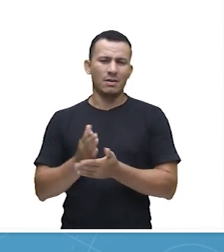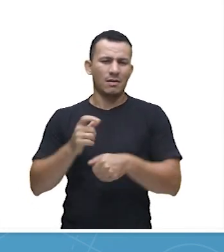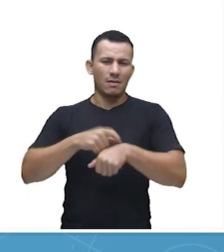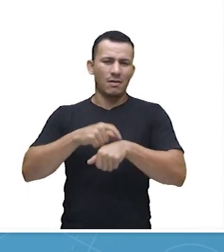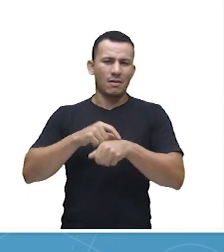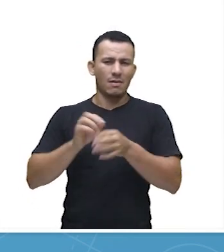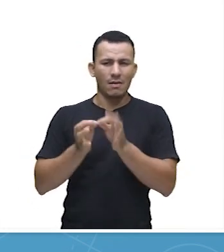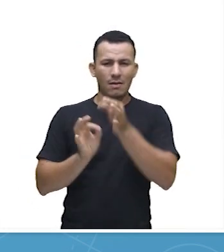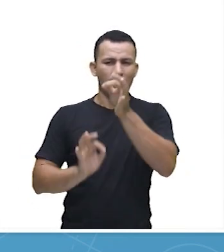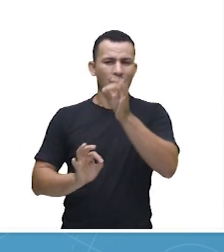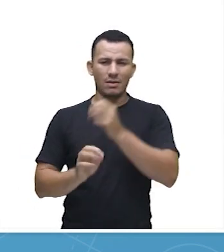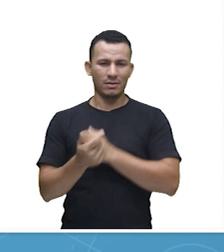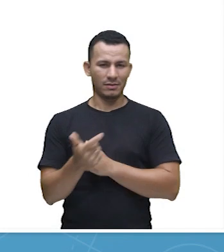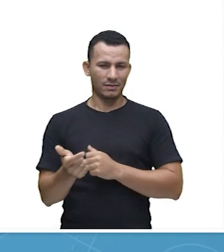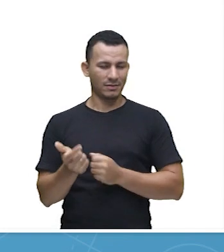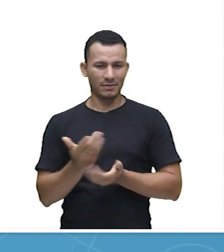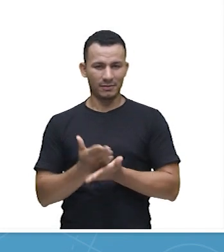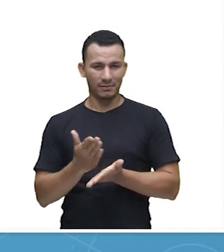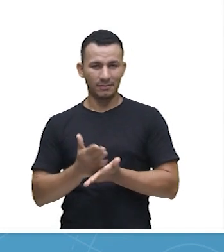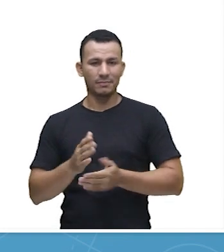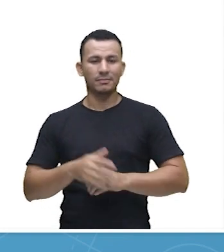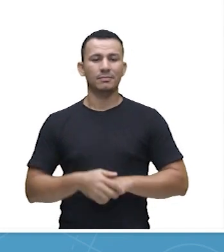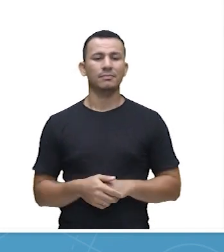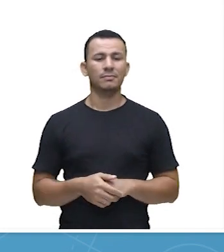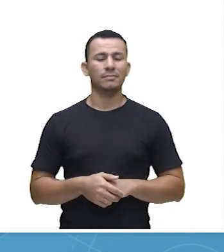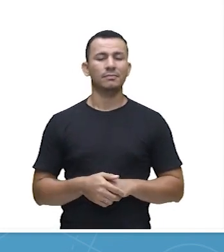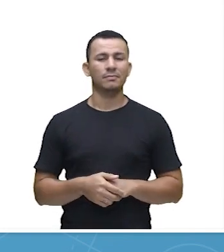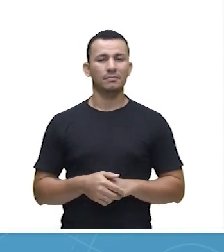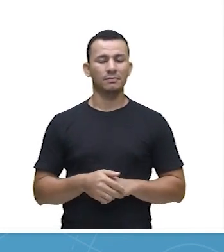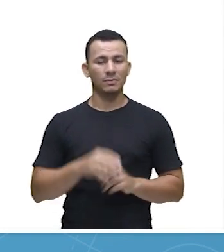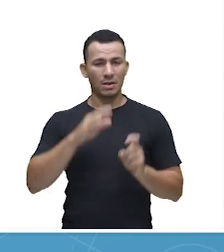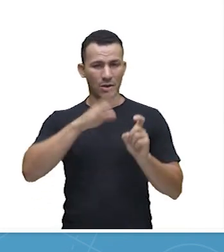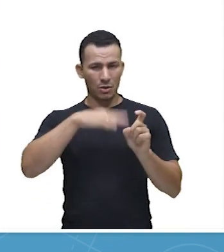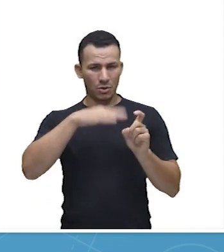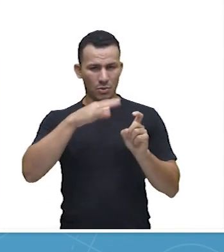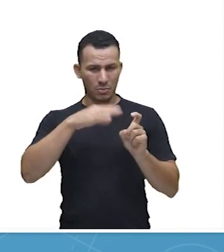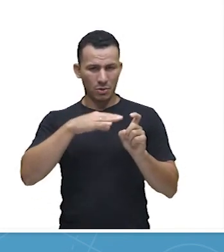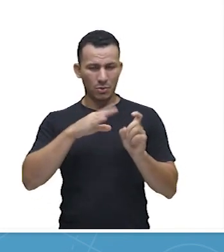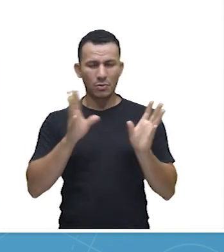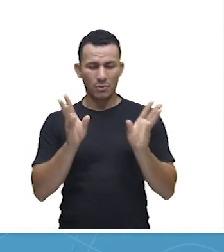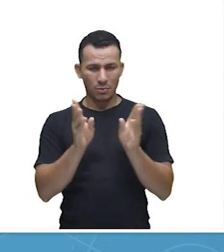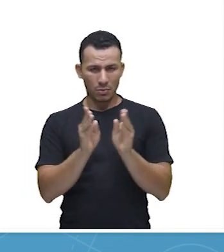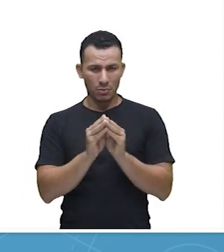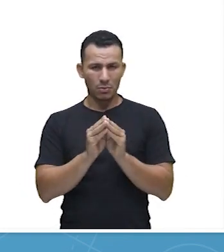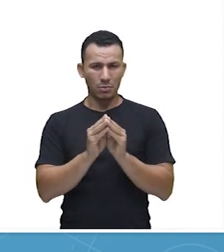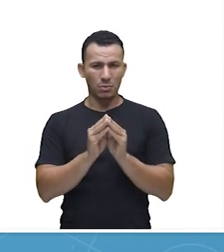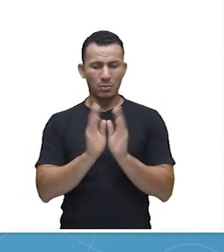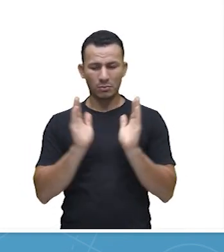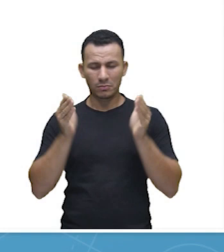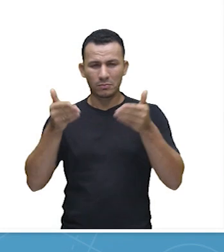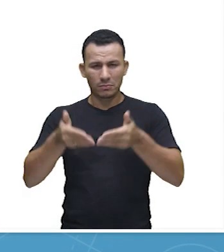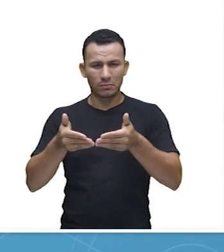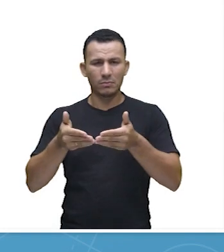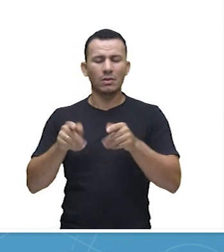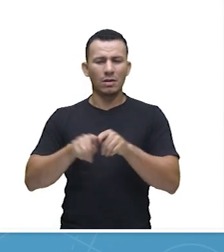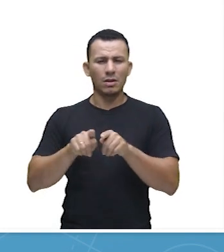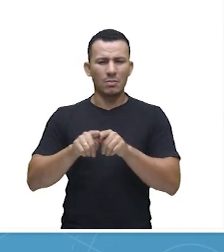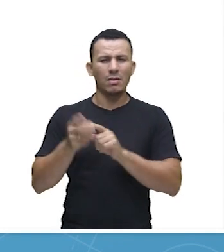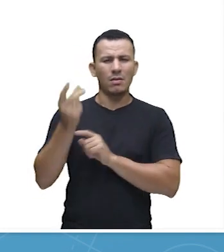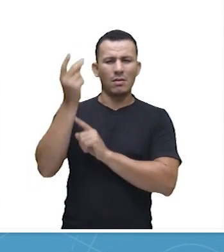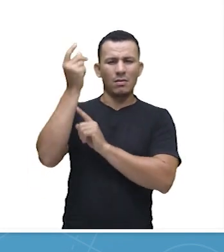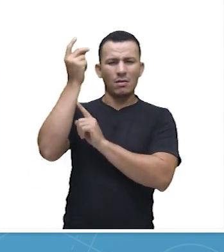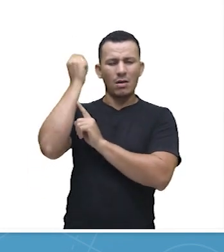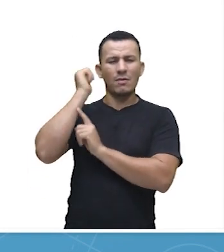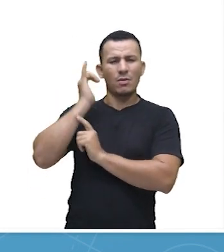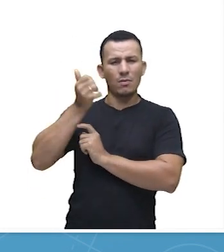tá? Letra E, mito é uma narrativa curta, não faz rodeio, vai direto ao assunto, tem origens antigas, liga-se ao desejo de contar e